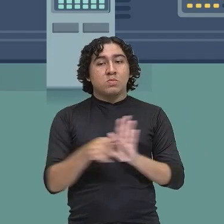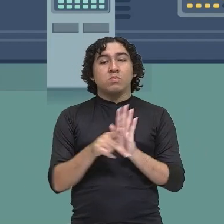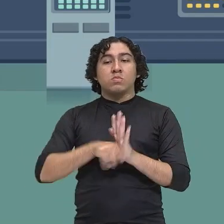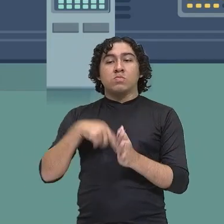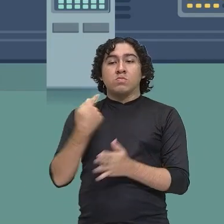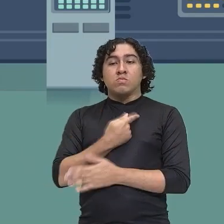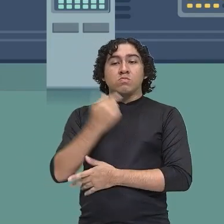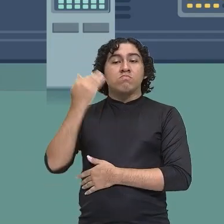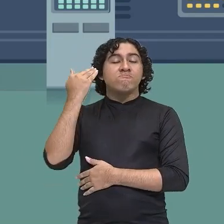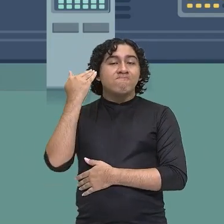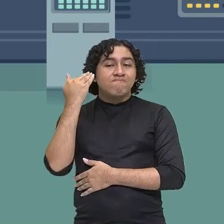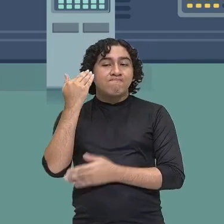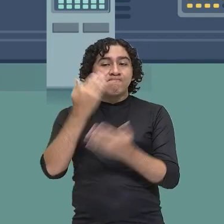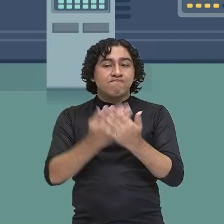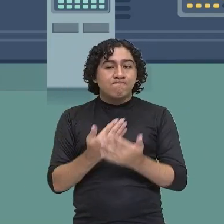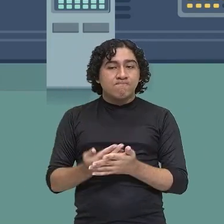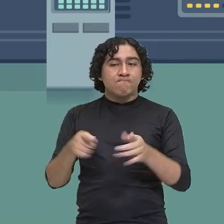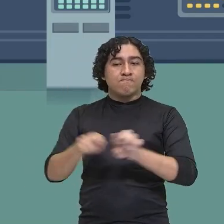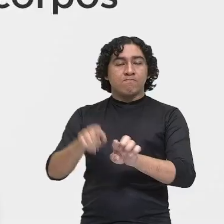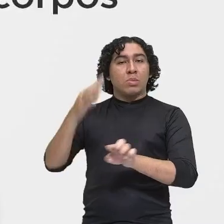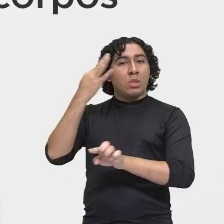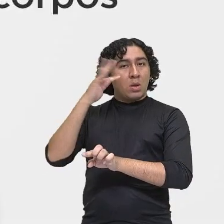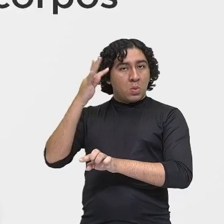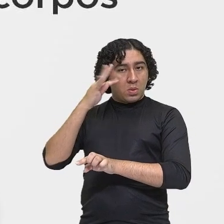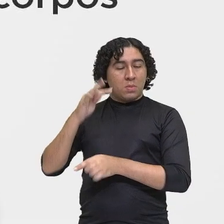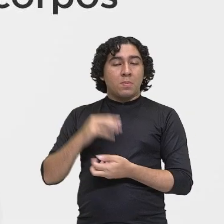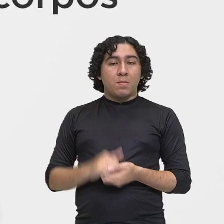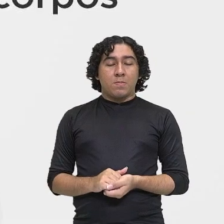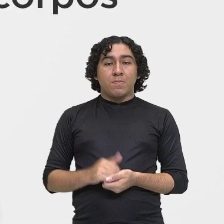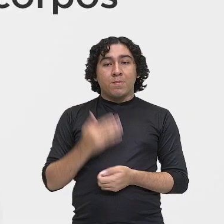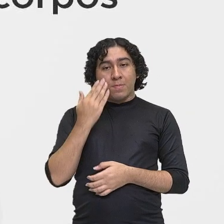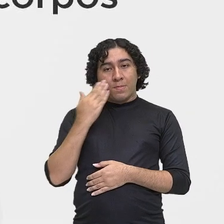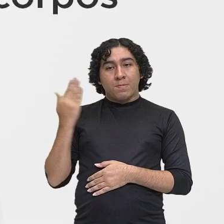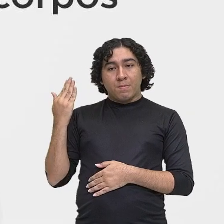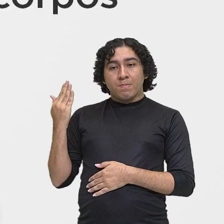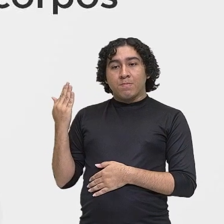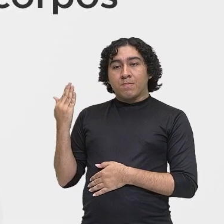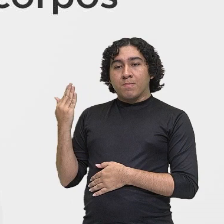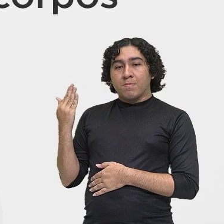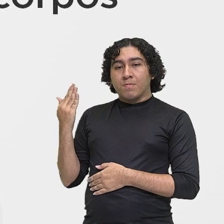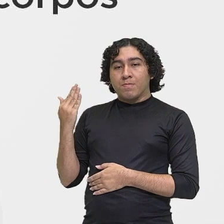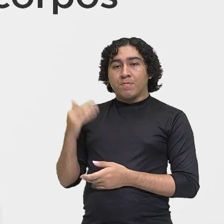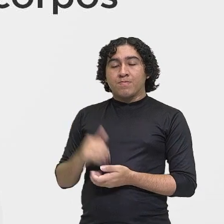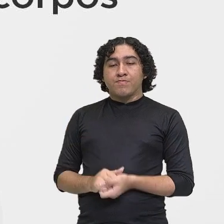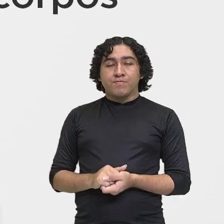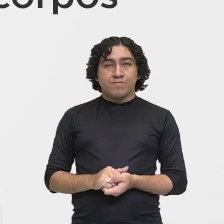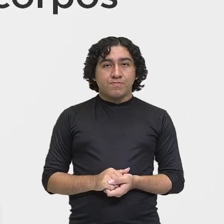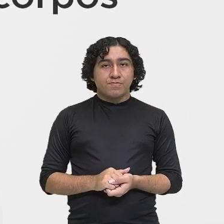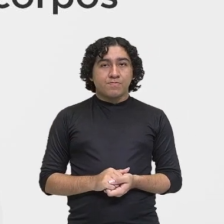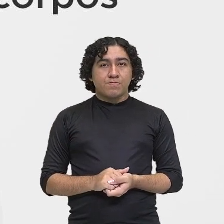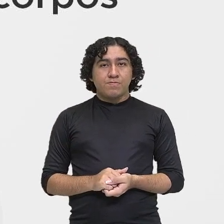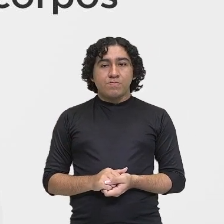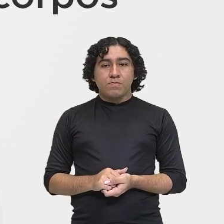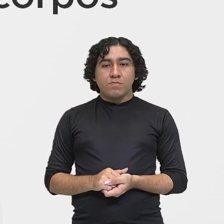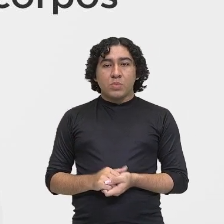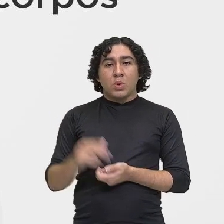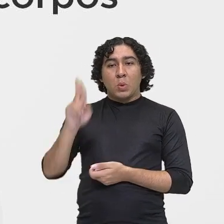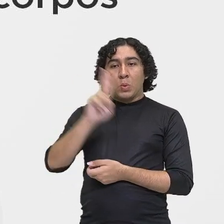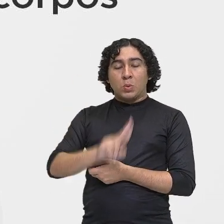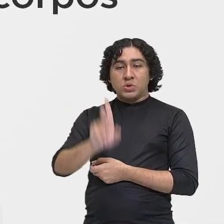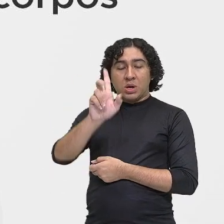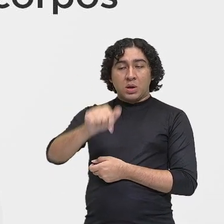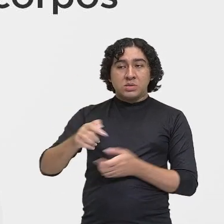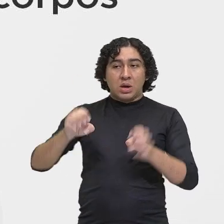vimos também a teoria de Newton, olha lá. Vimos também que, através